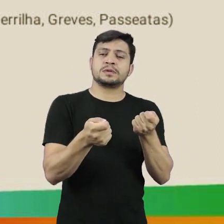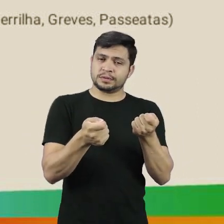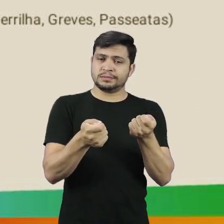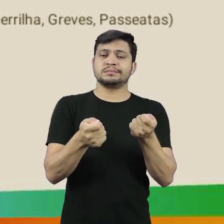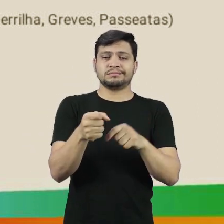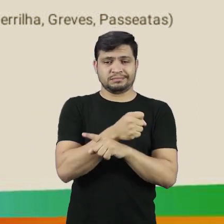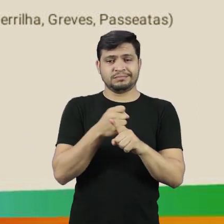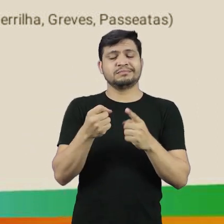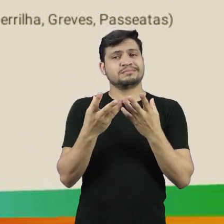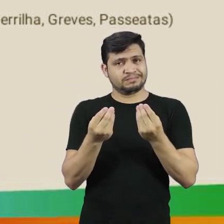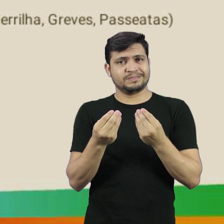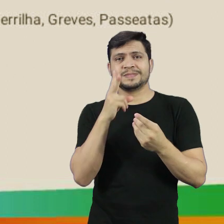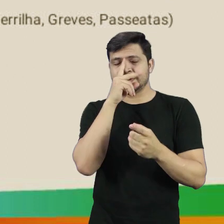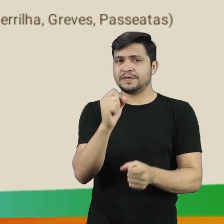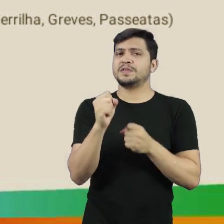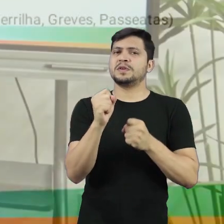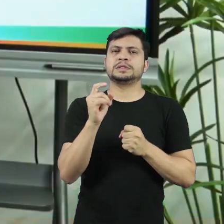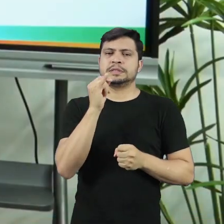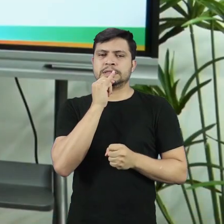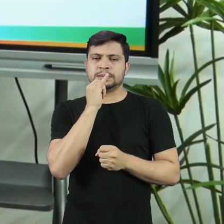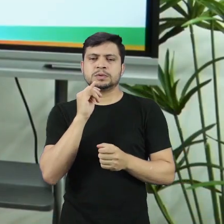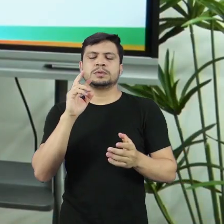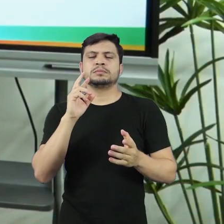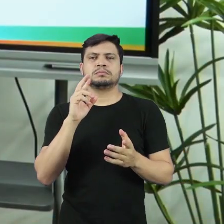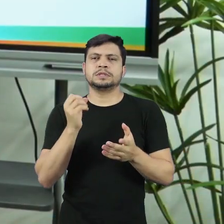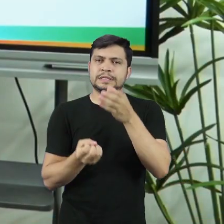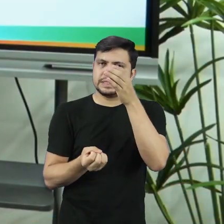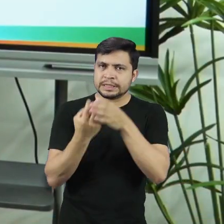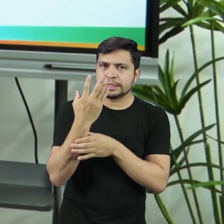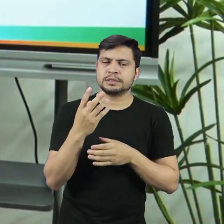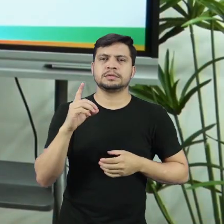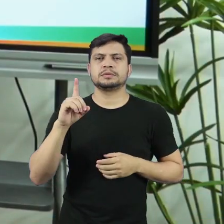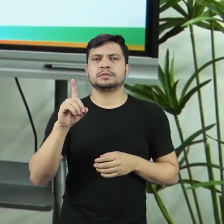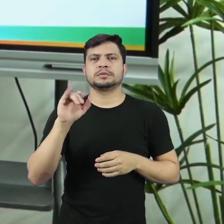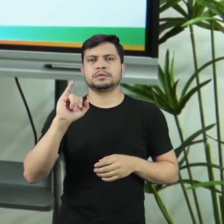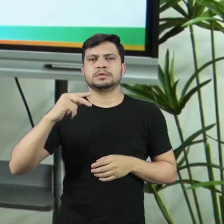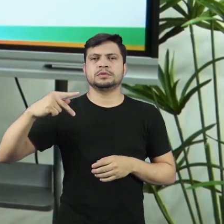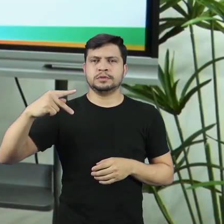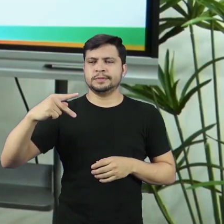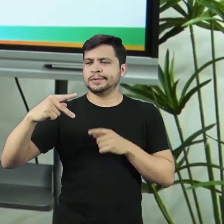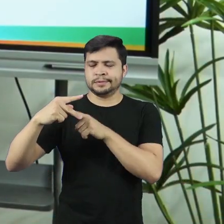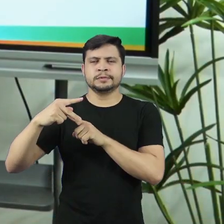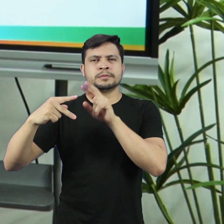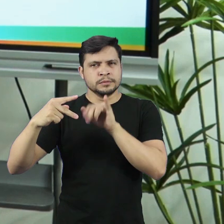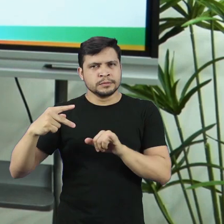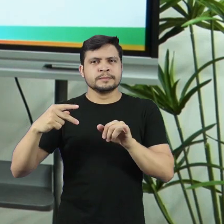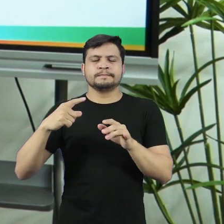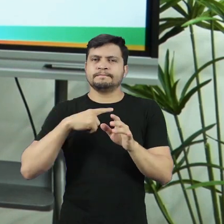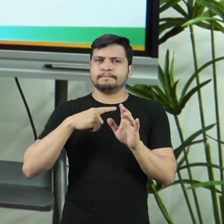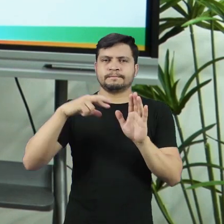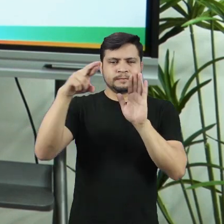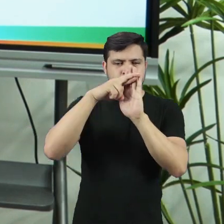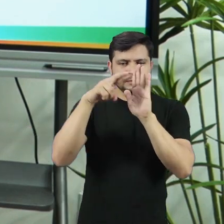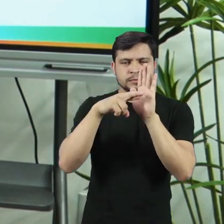Imprensa e Propaganda, o DIP, que vai censurar jornais, que vai censurar teatro, espaços culturais, produção musical,